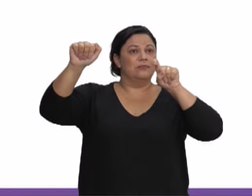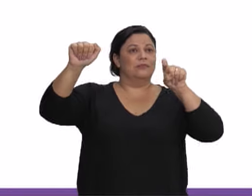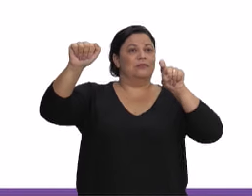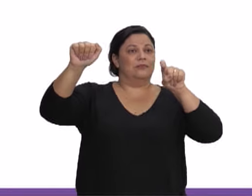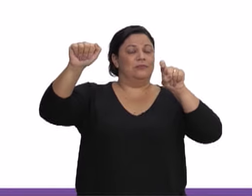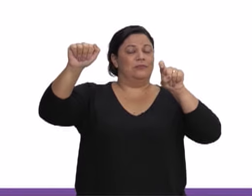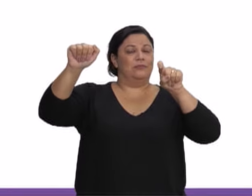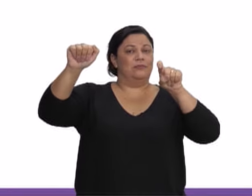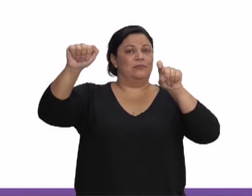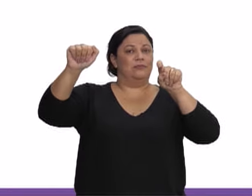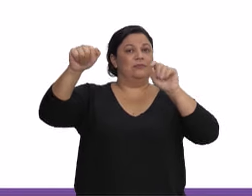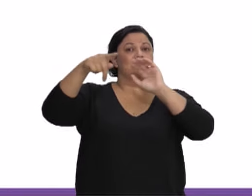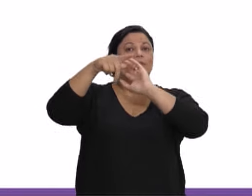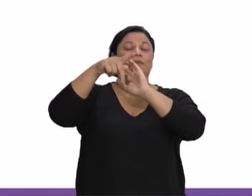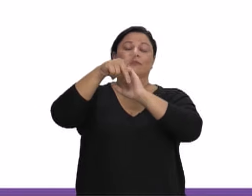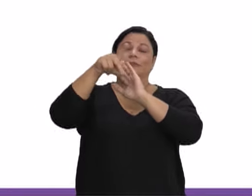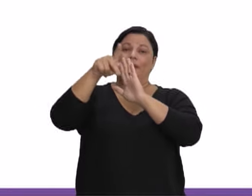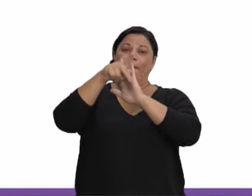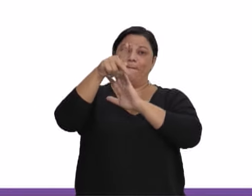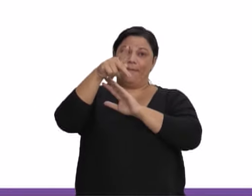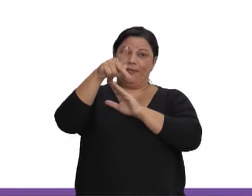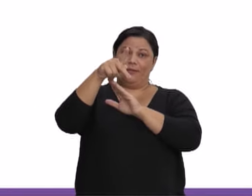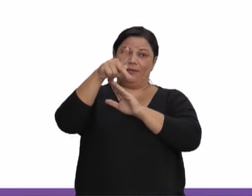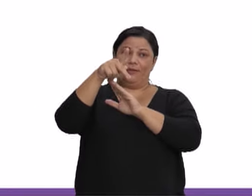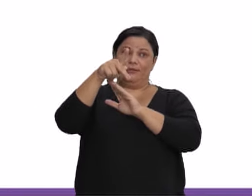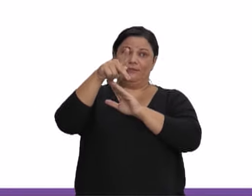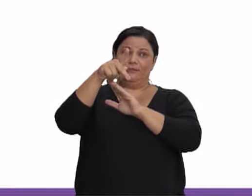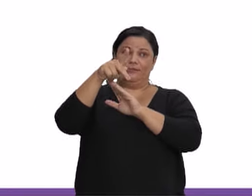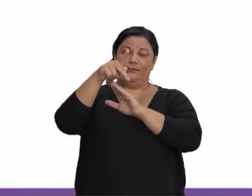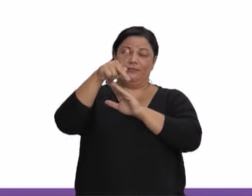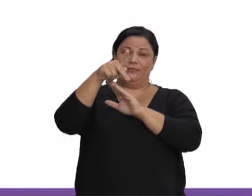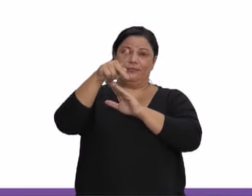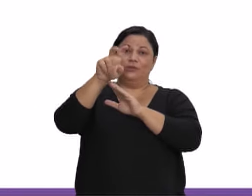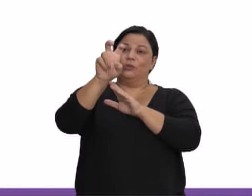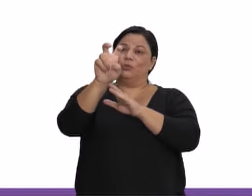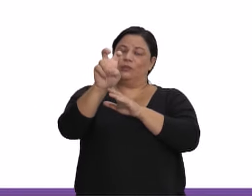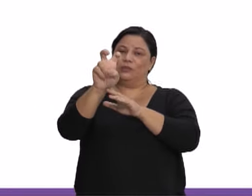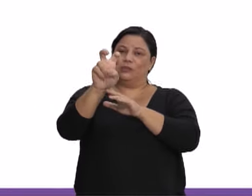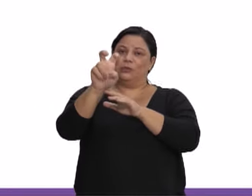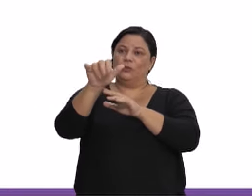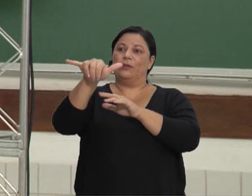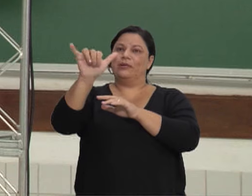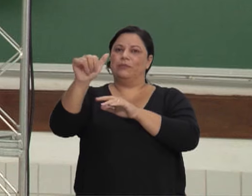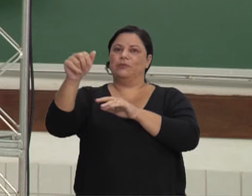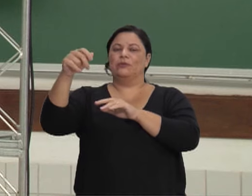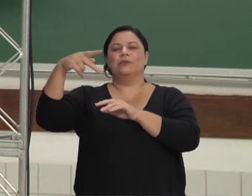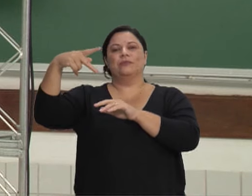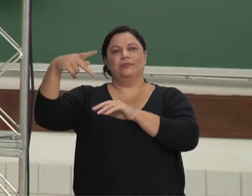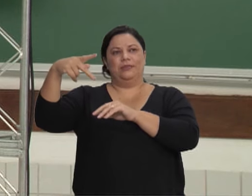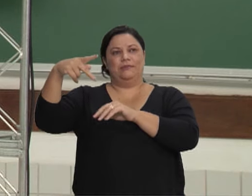fosse o x de P, e o 5, o y de P. Tranquilo?